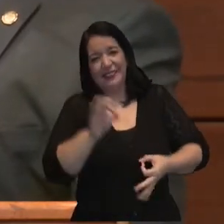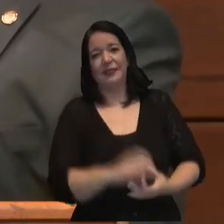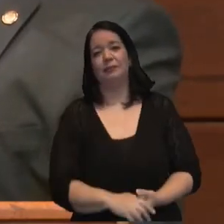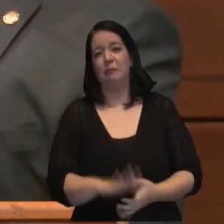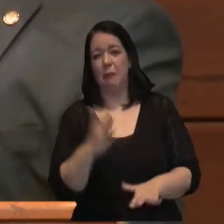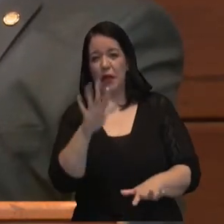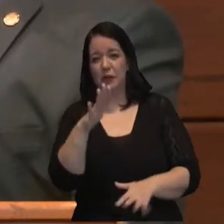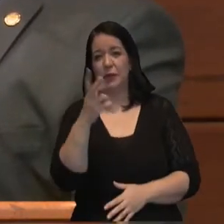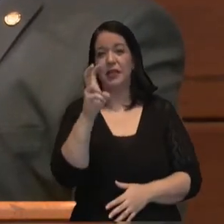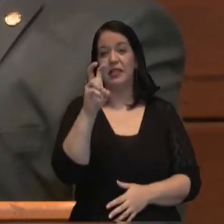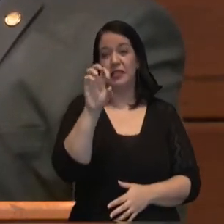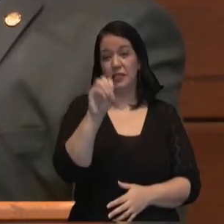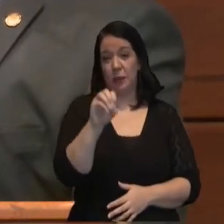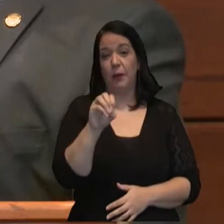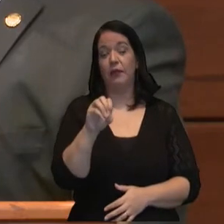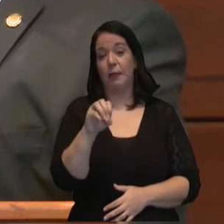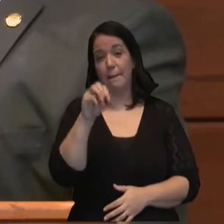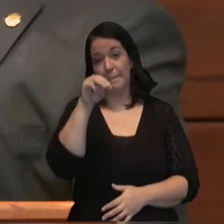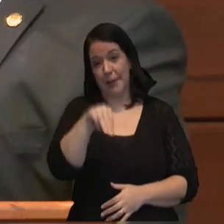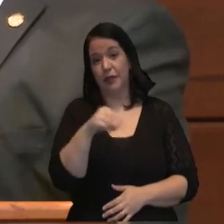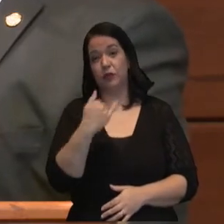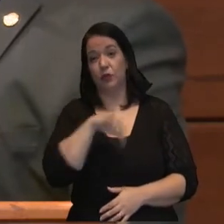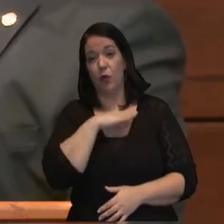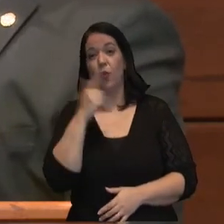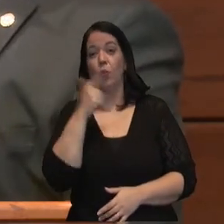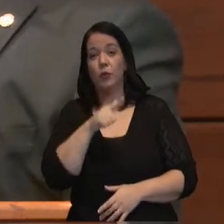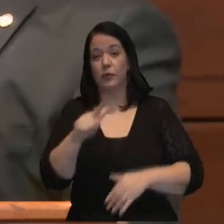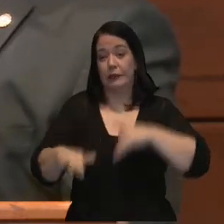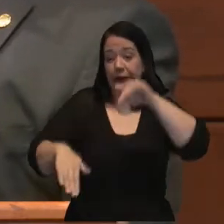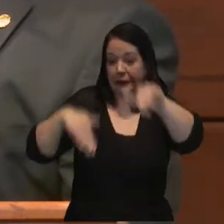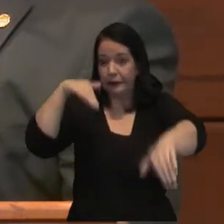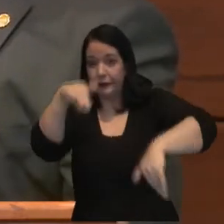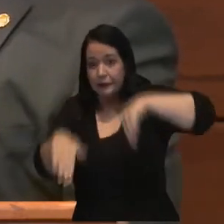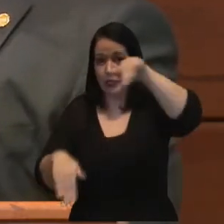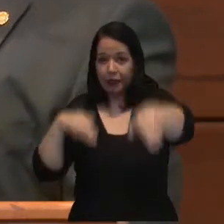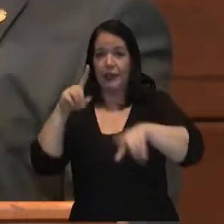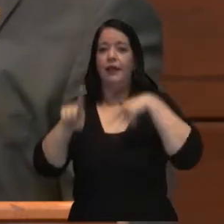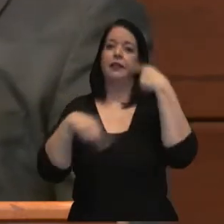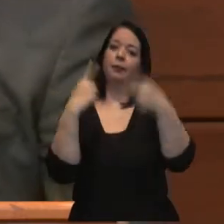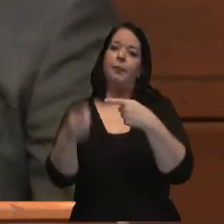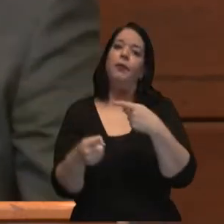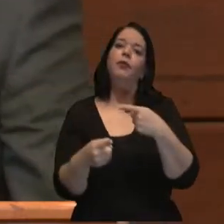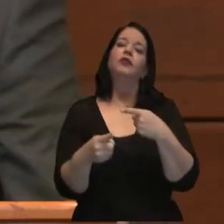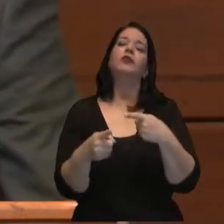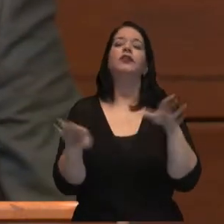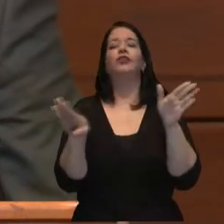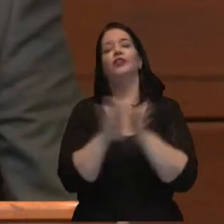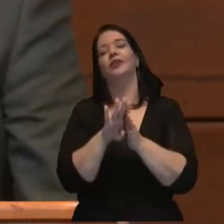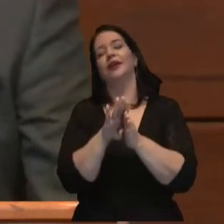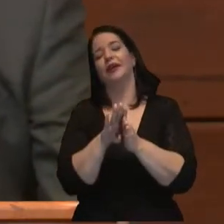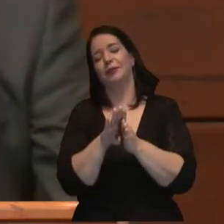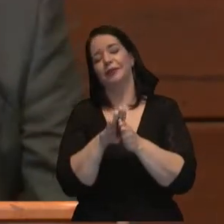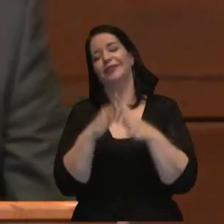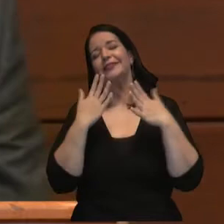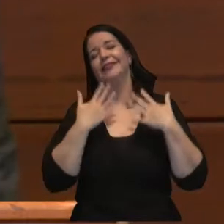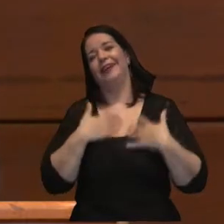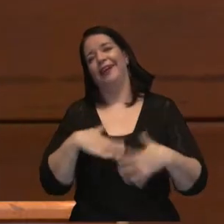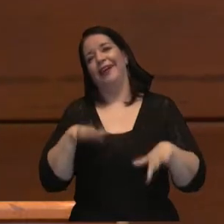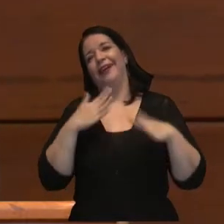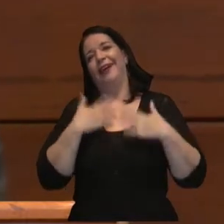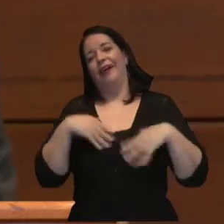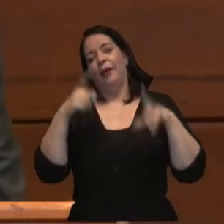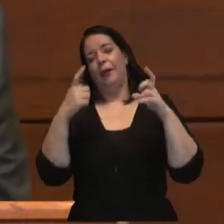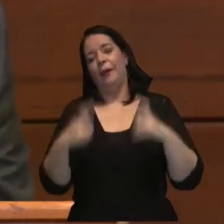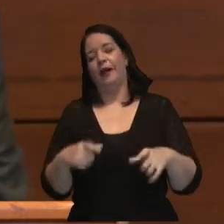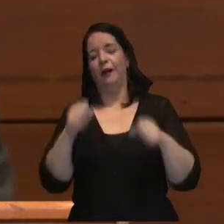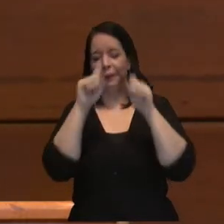50 metros mais conseguimos atravessar, nadamos e chegamos ao outro lado, com tranquilidade, com segurança. Quanta